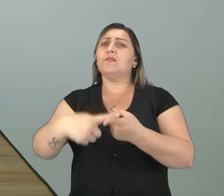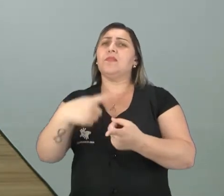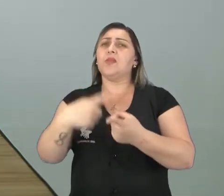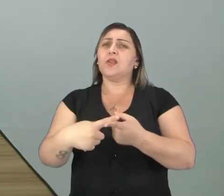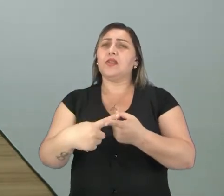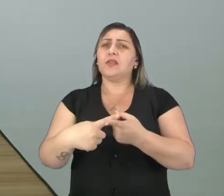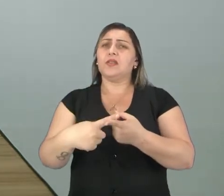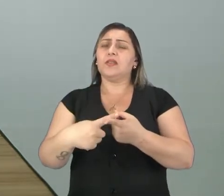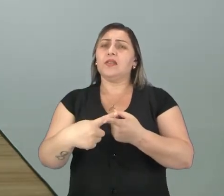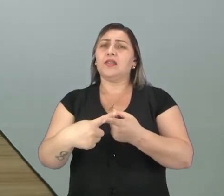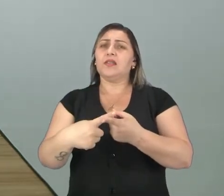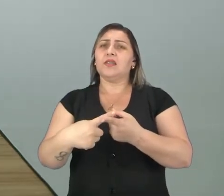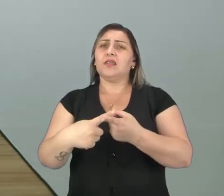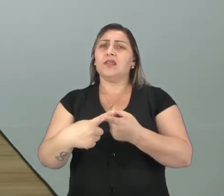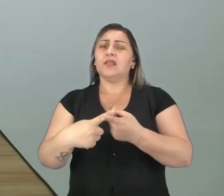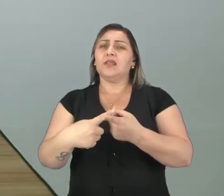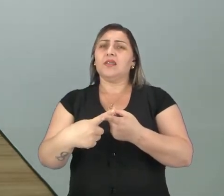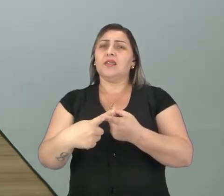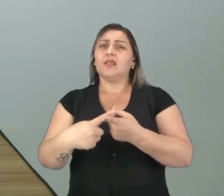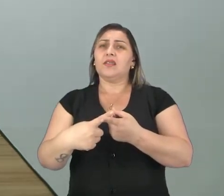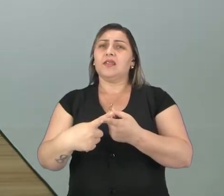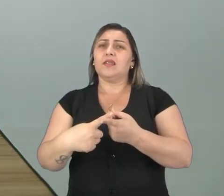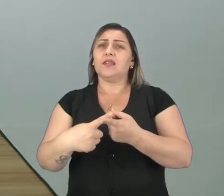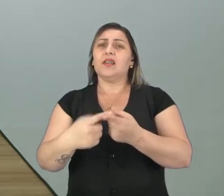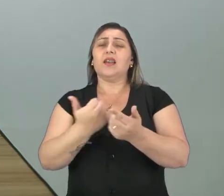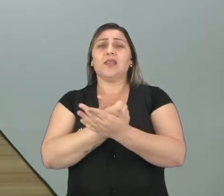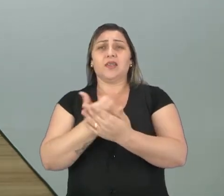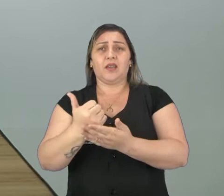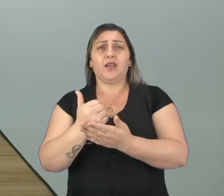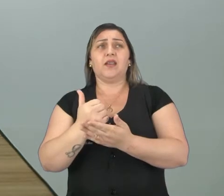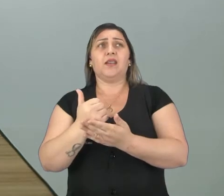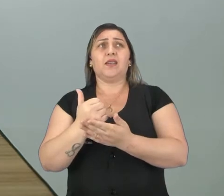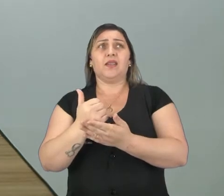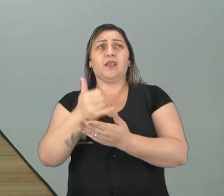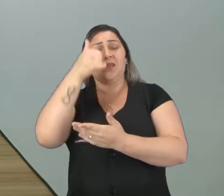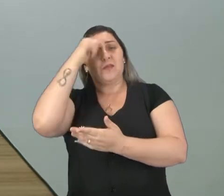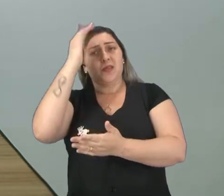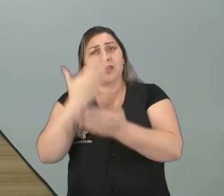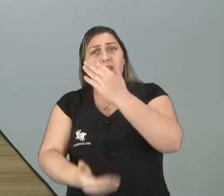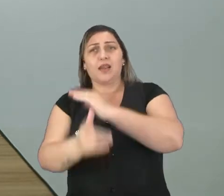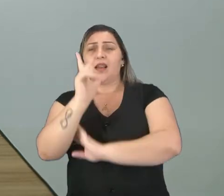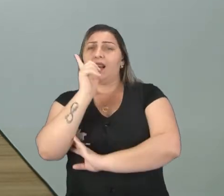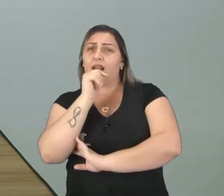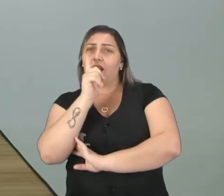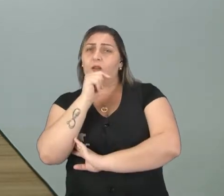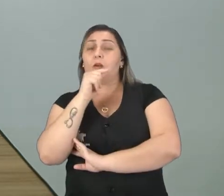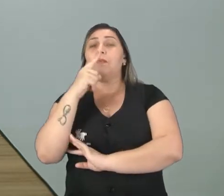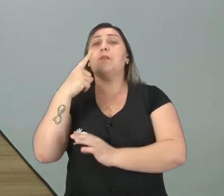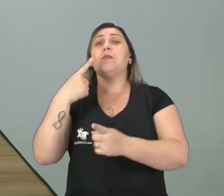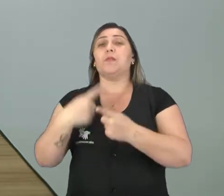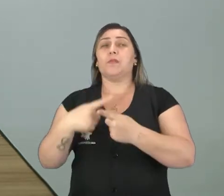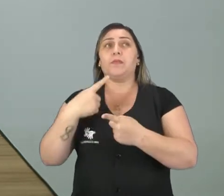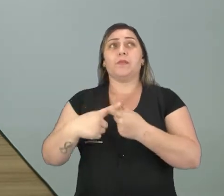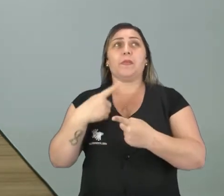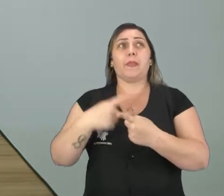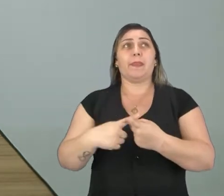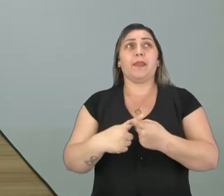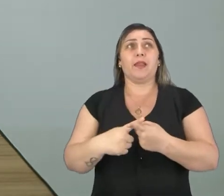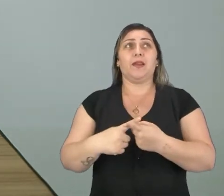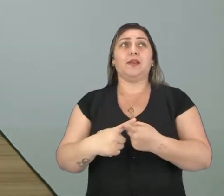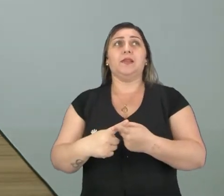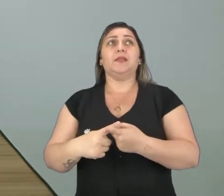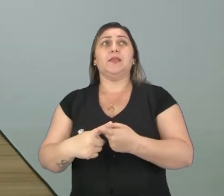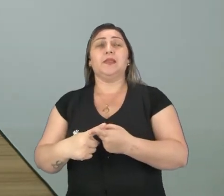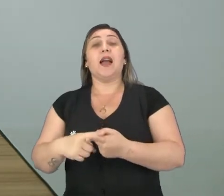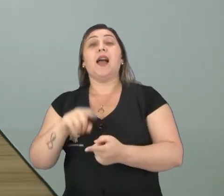que evitar gastar energia é uma ação que ajuda na economia da água? Porque a